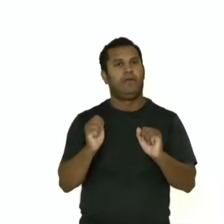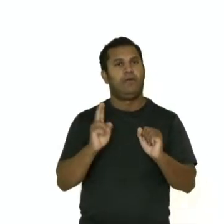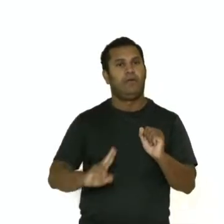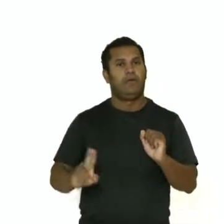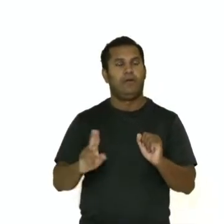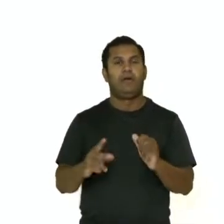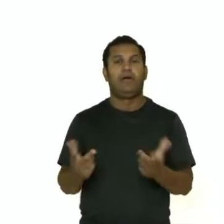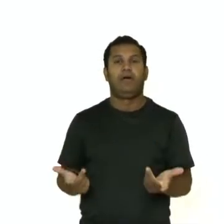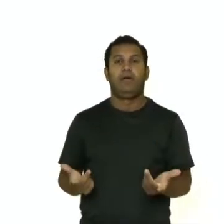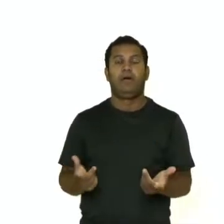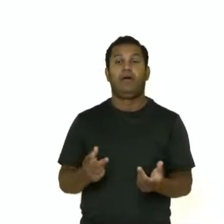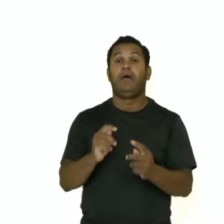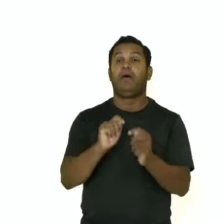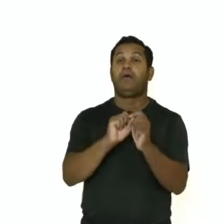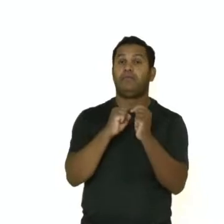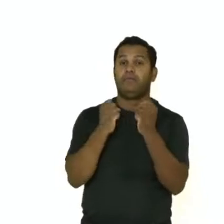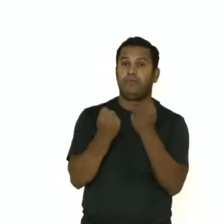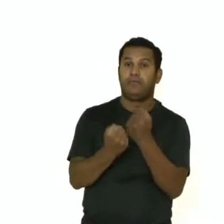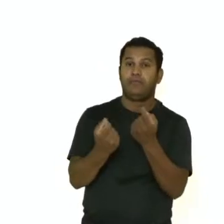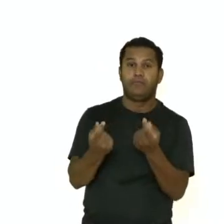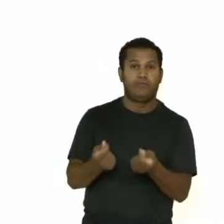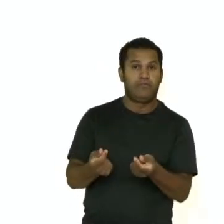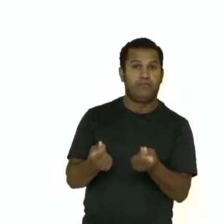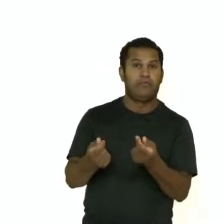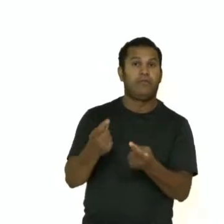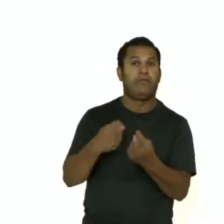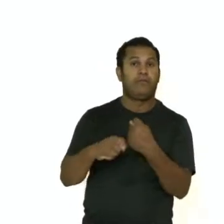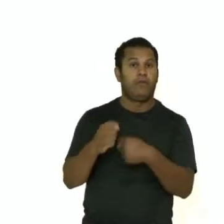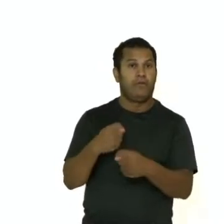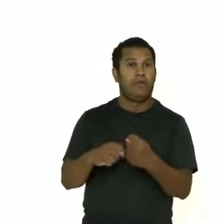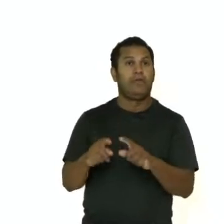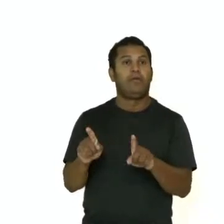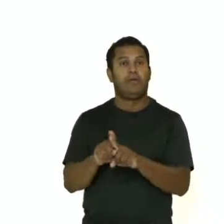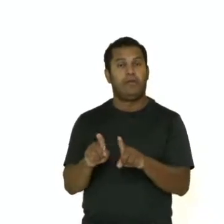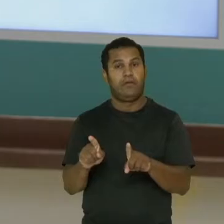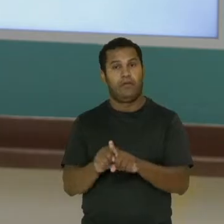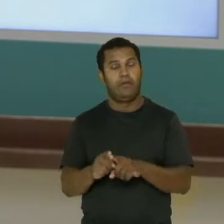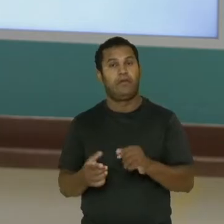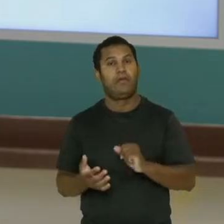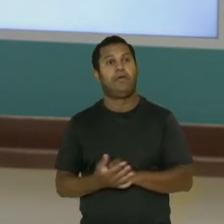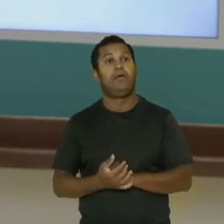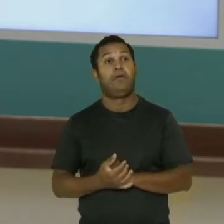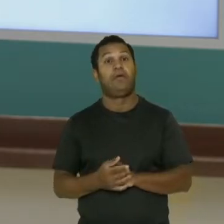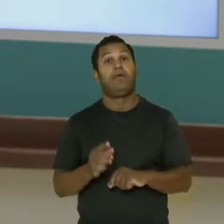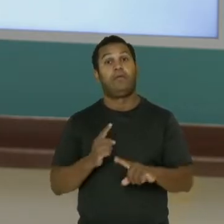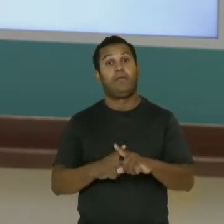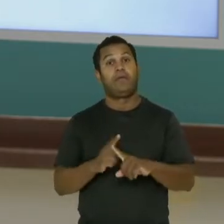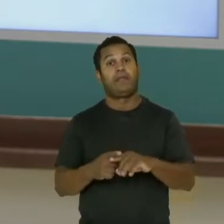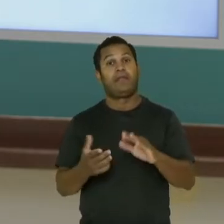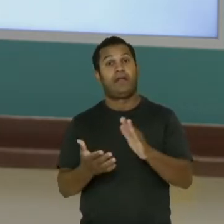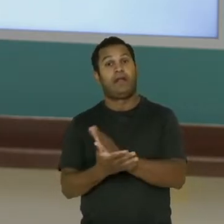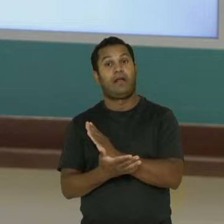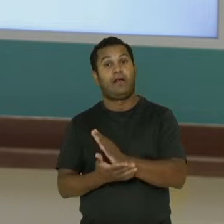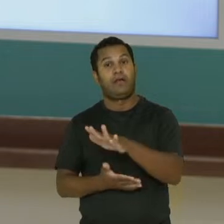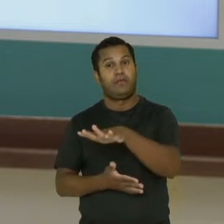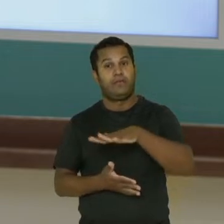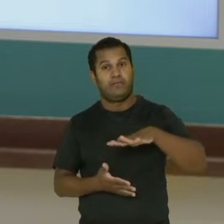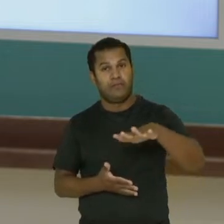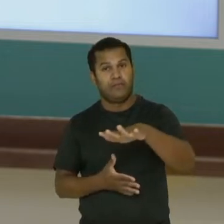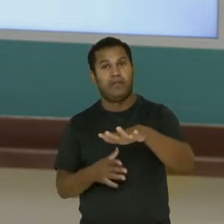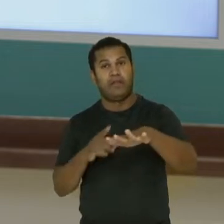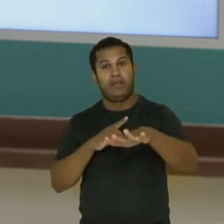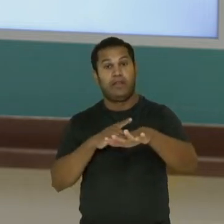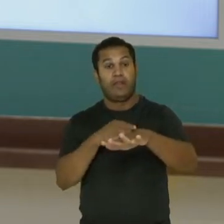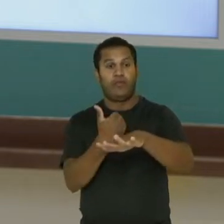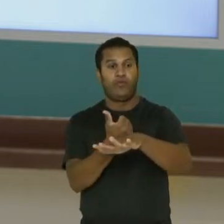aspectos socioeconômicos também, que são semelhantes naquela área e diferentes do restante do território, eu